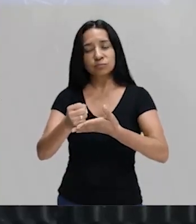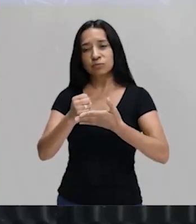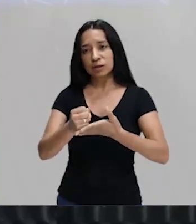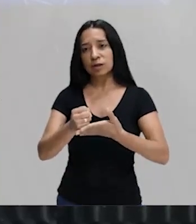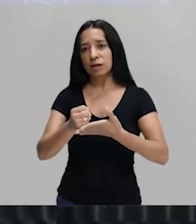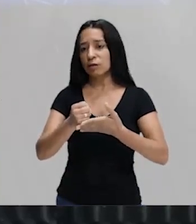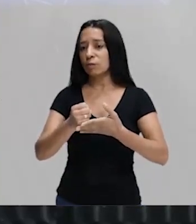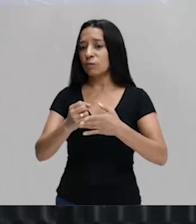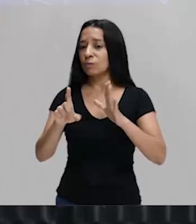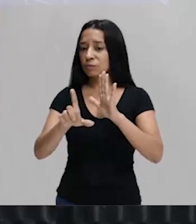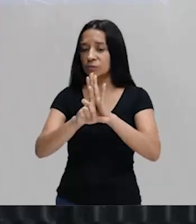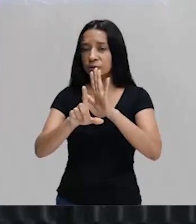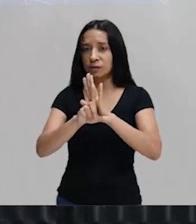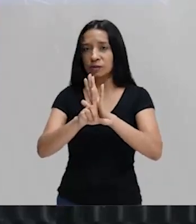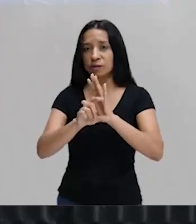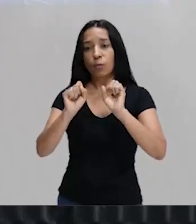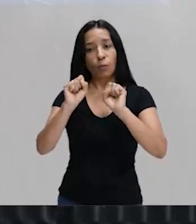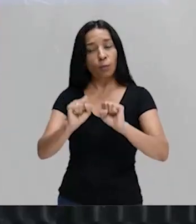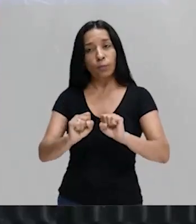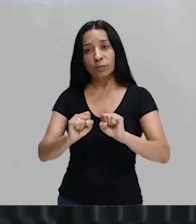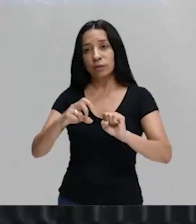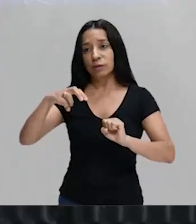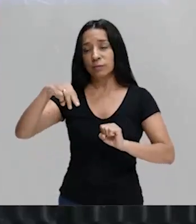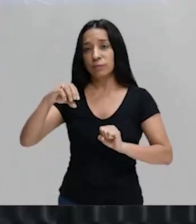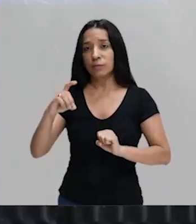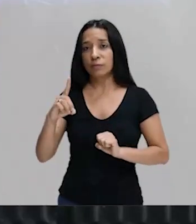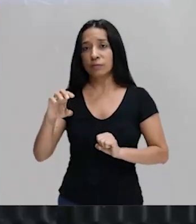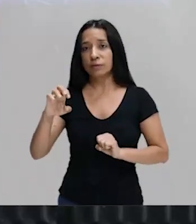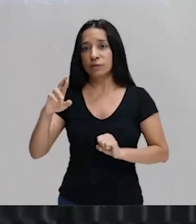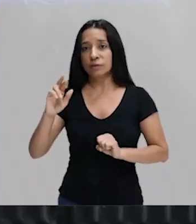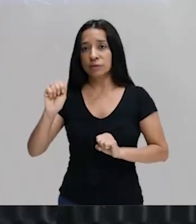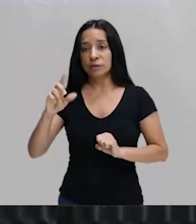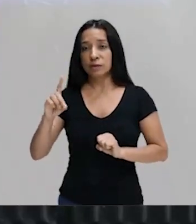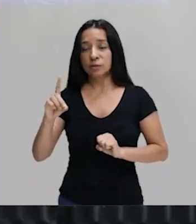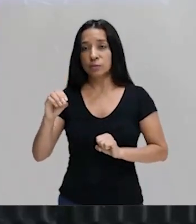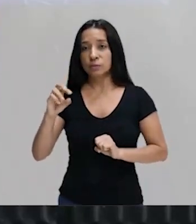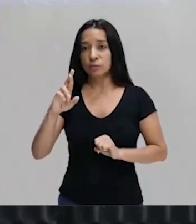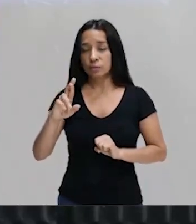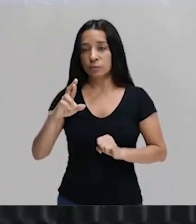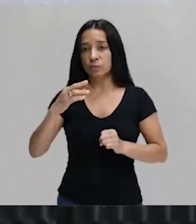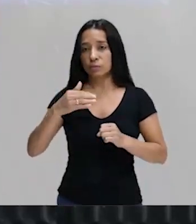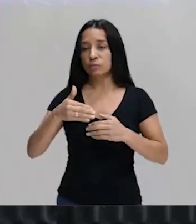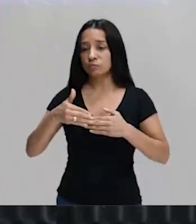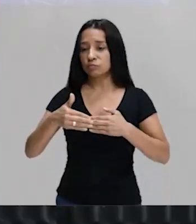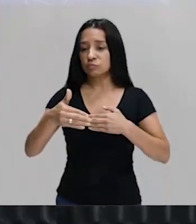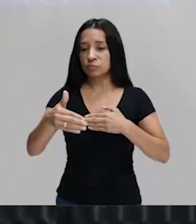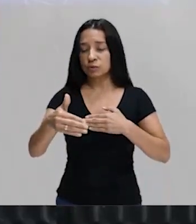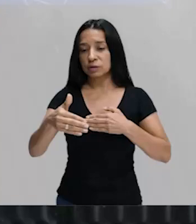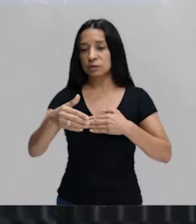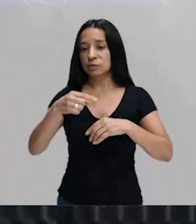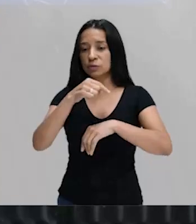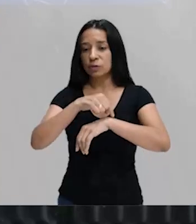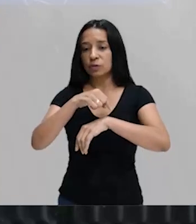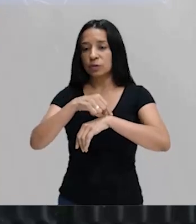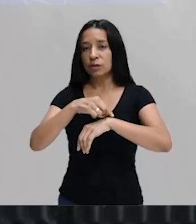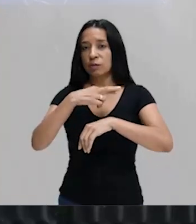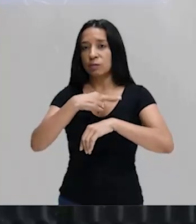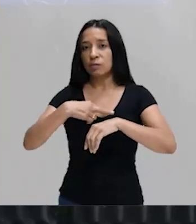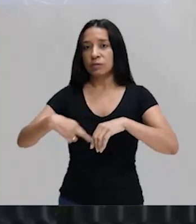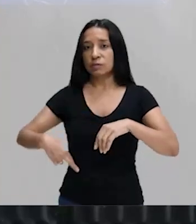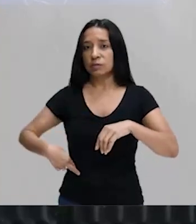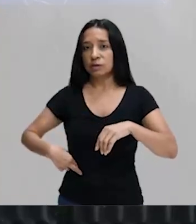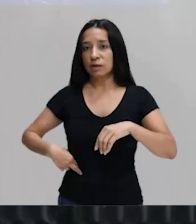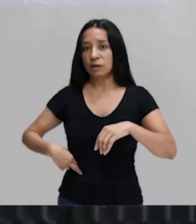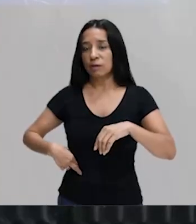vai poder contar com o poder moderador. Um poder que durante o período regencial, mesmo